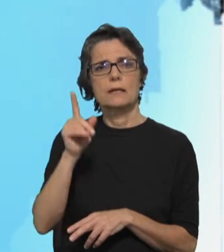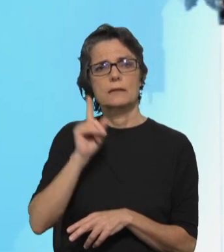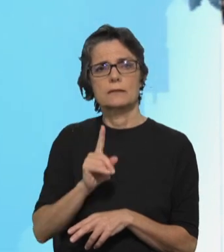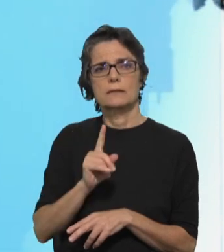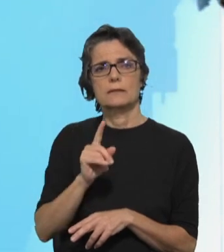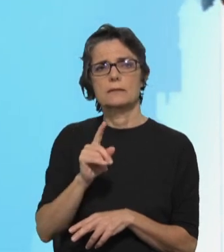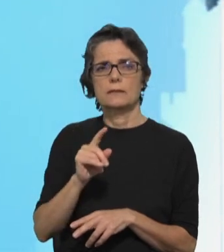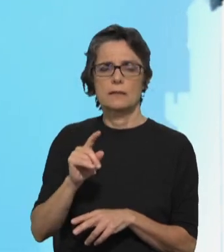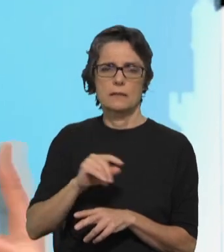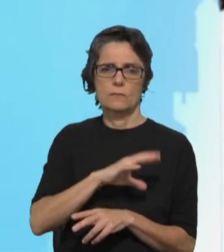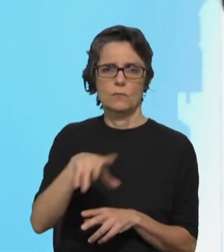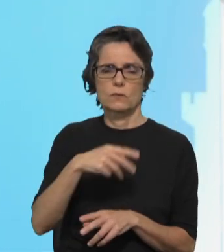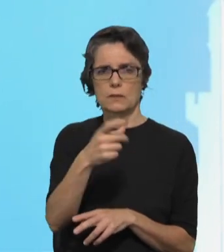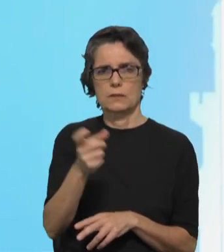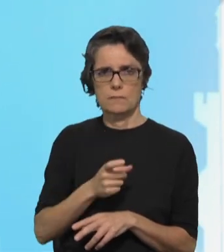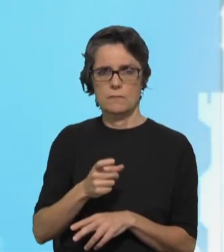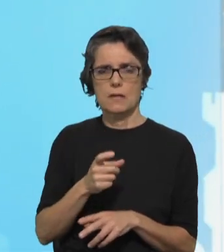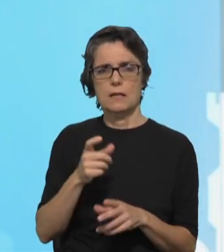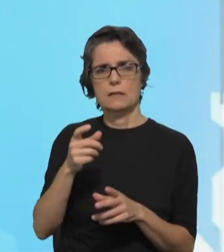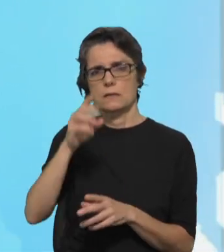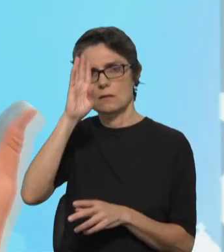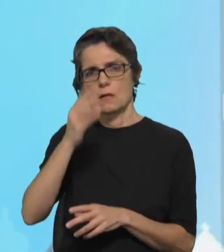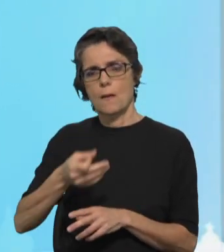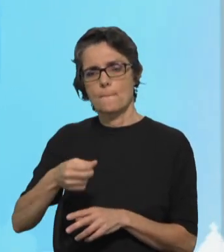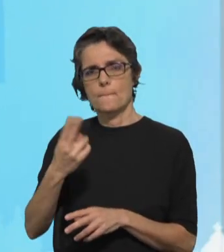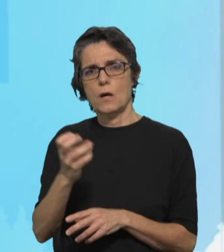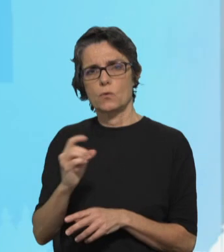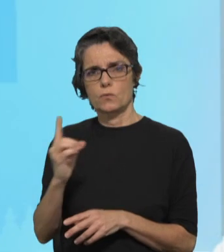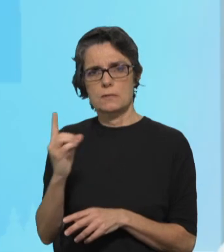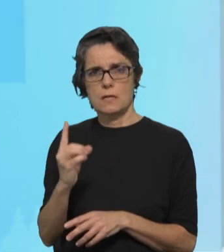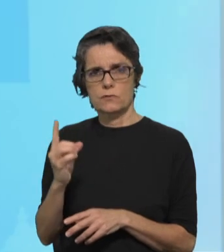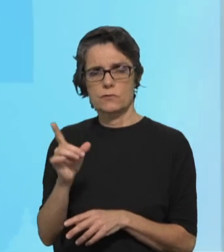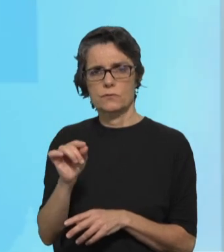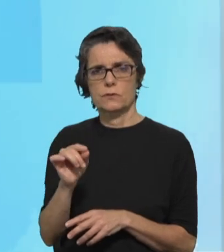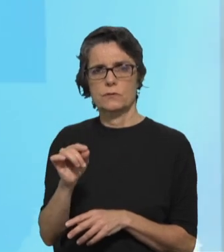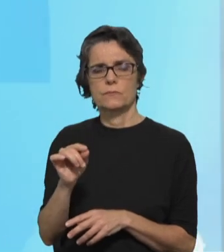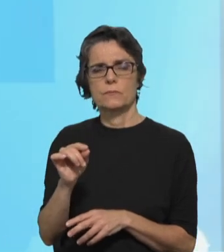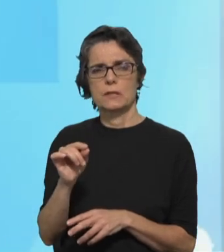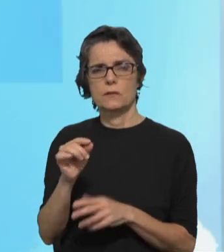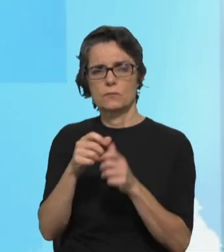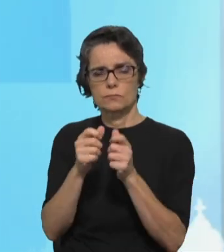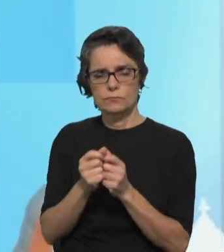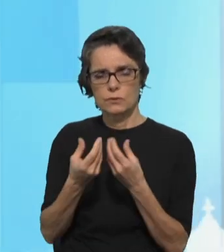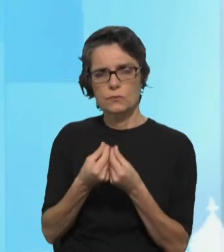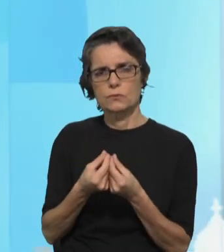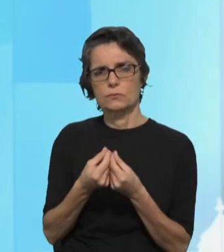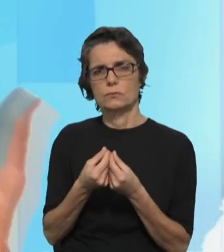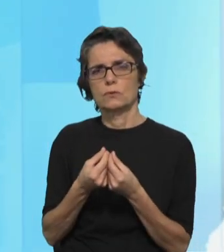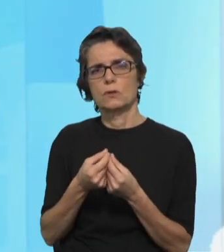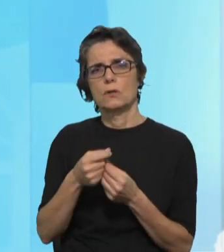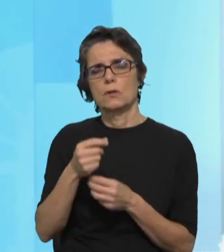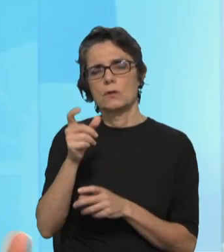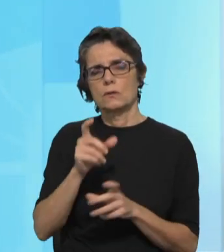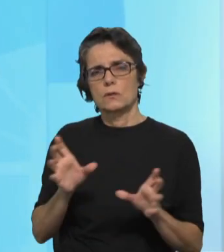Paulo VI, sempre com as mensagens de paz, as vigílias que se fizeram de minorias católicas,